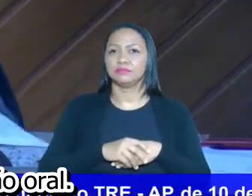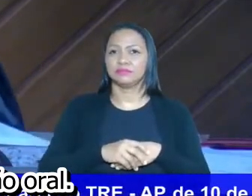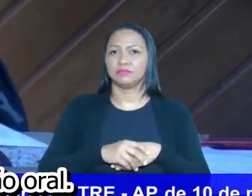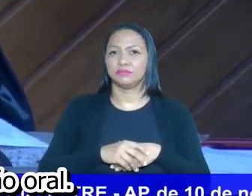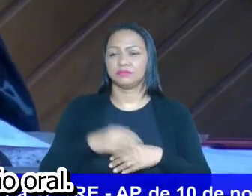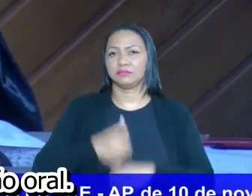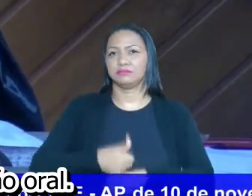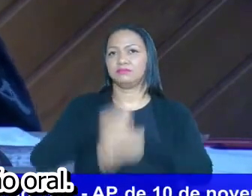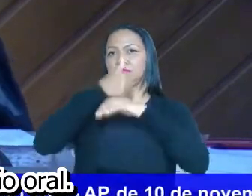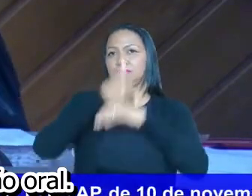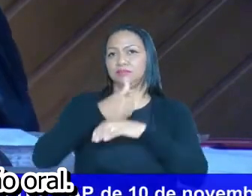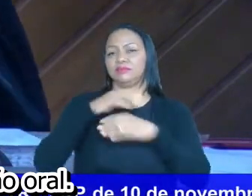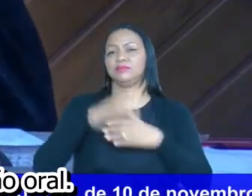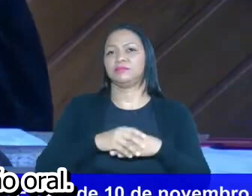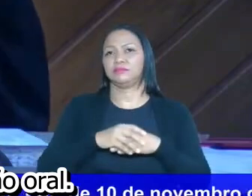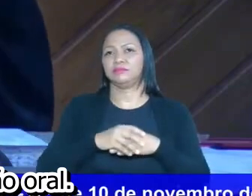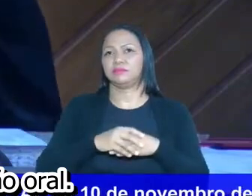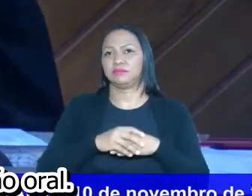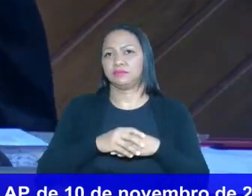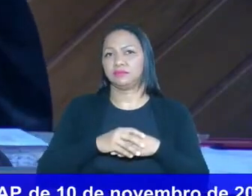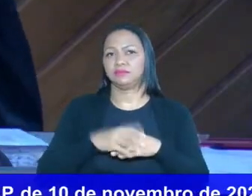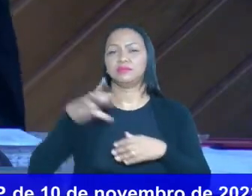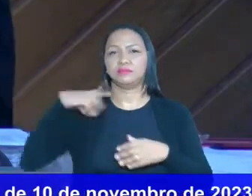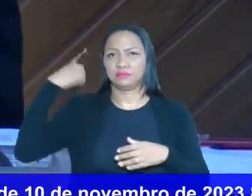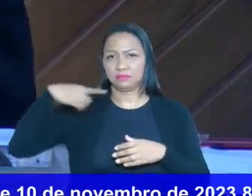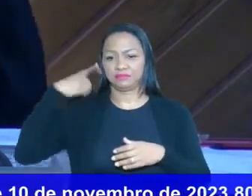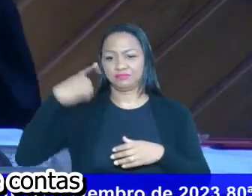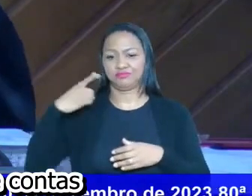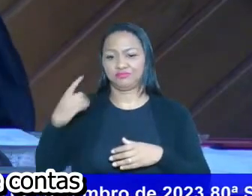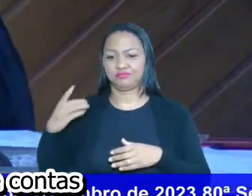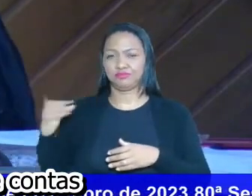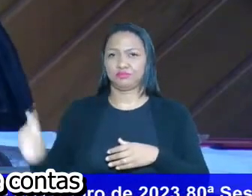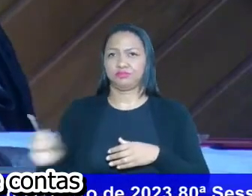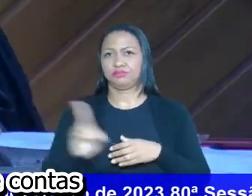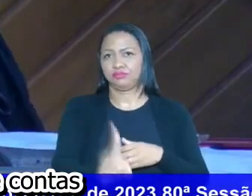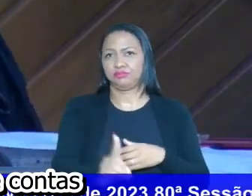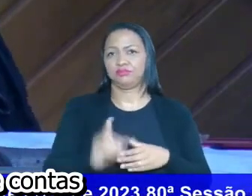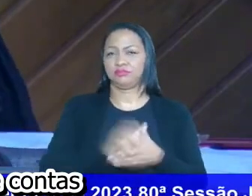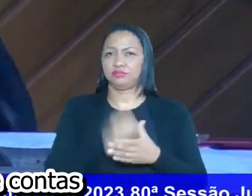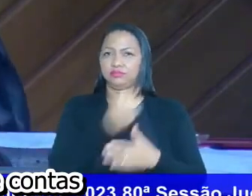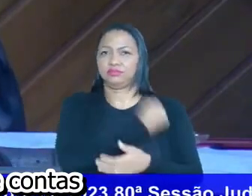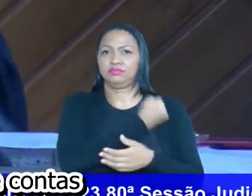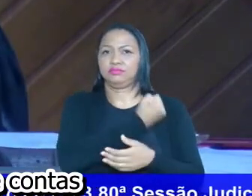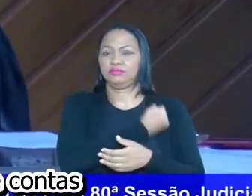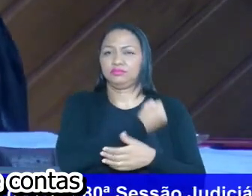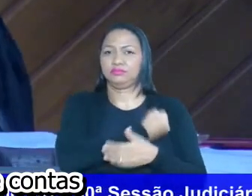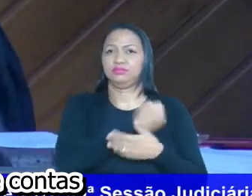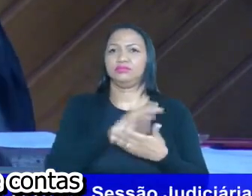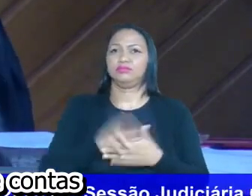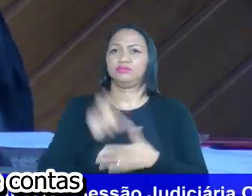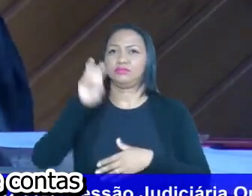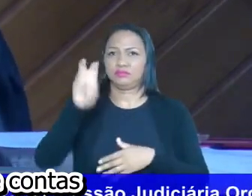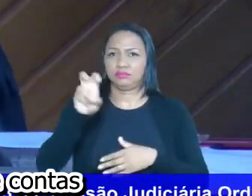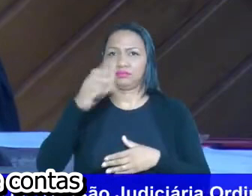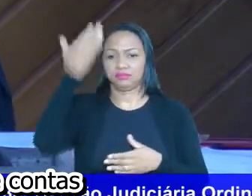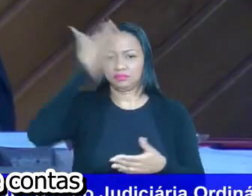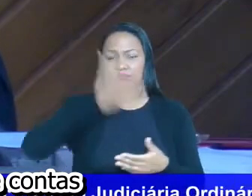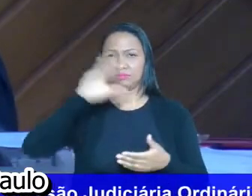nos processos de sustentação oral. Em julgamento, item 5 da pauta é a prestação de